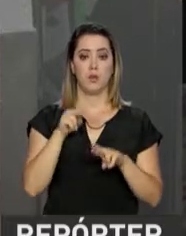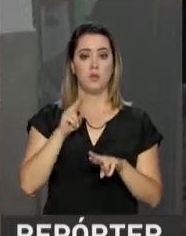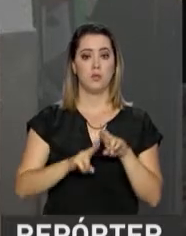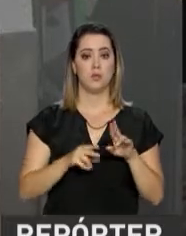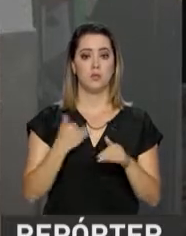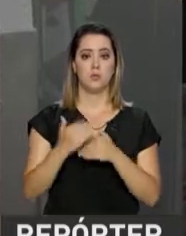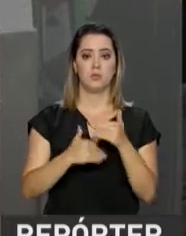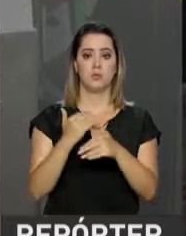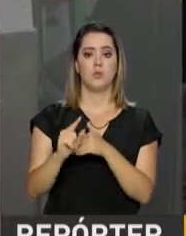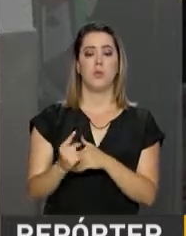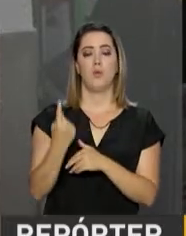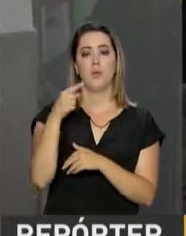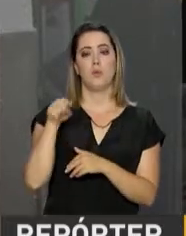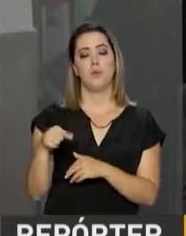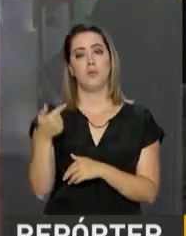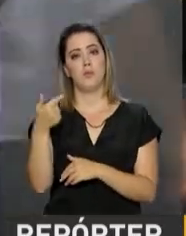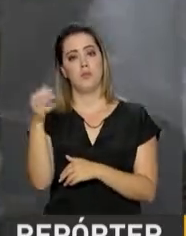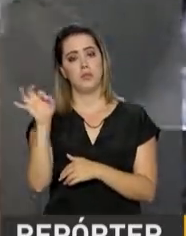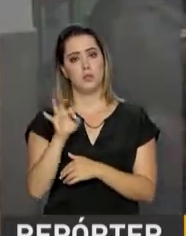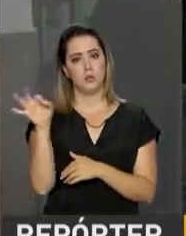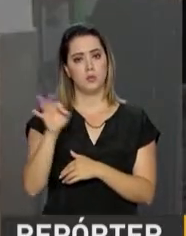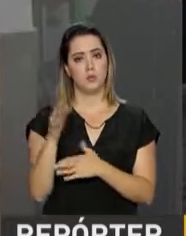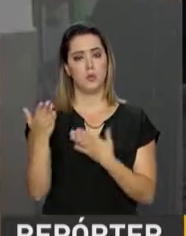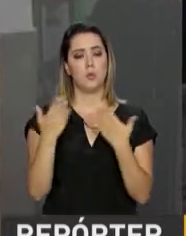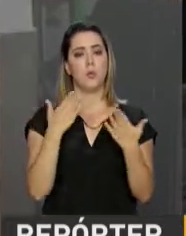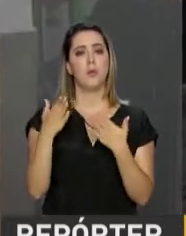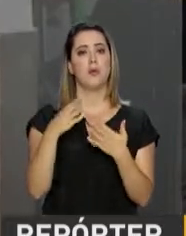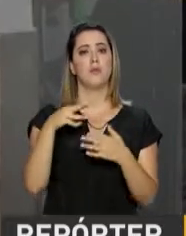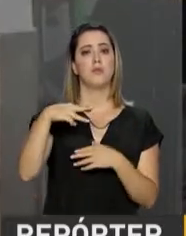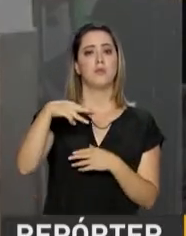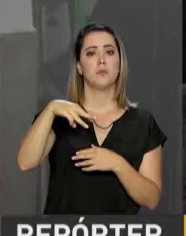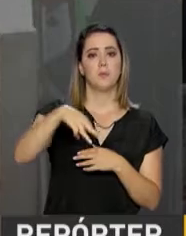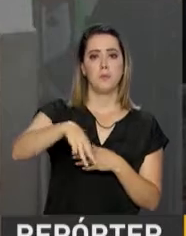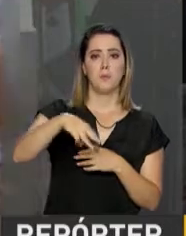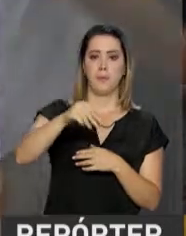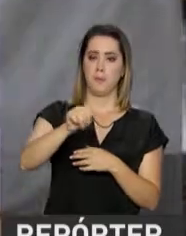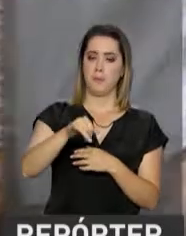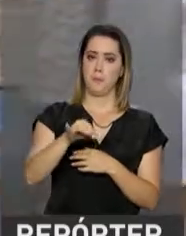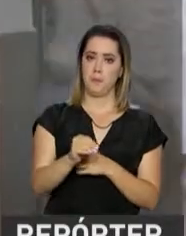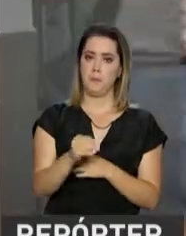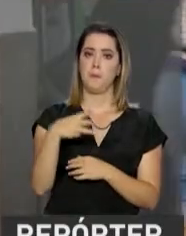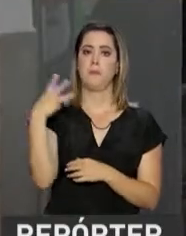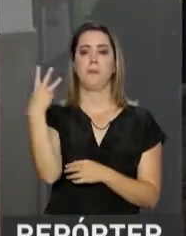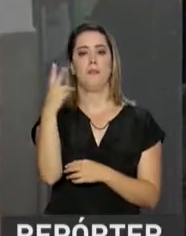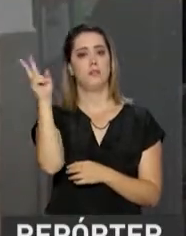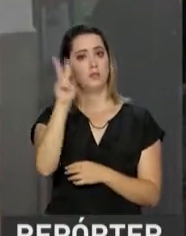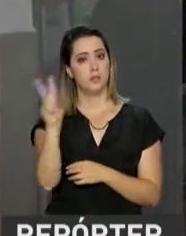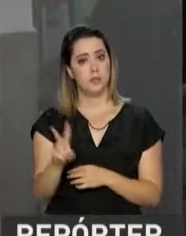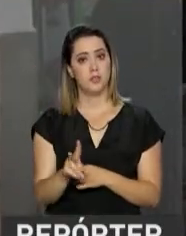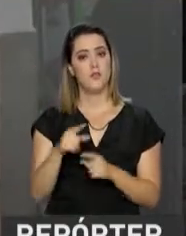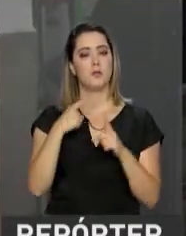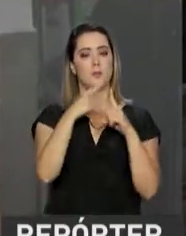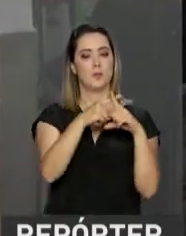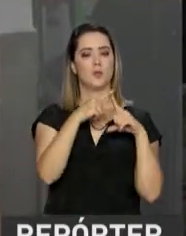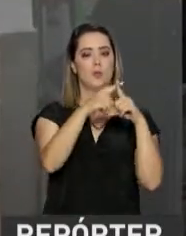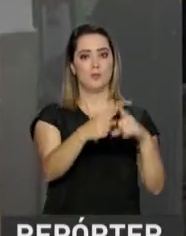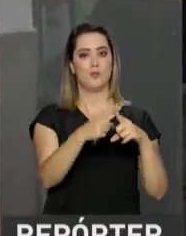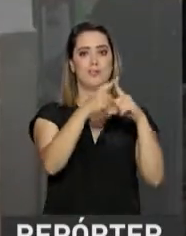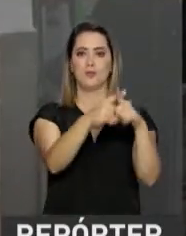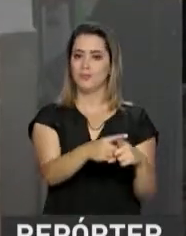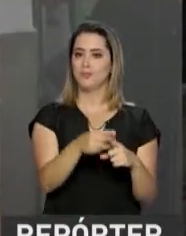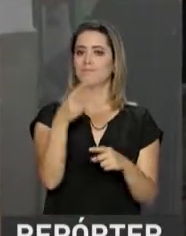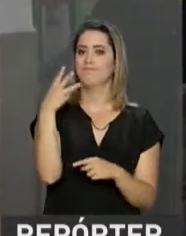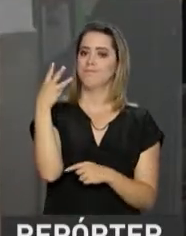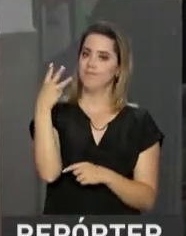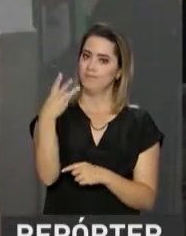avançaram 1,2 por cento em relação a maio é o terceiro resultado positivo seguido com crescimento em seis